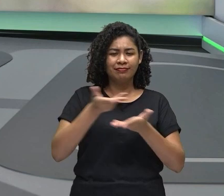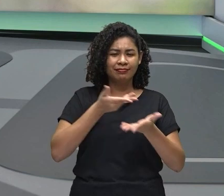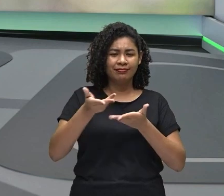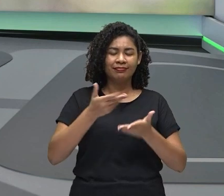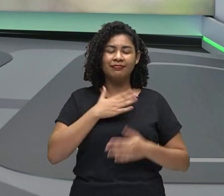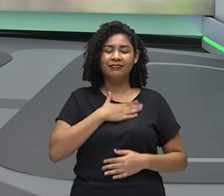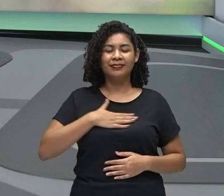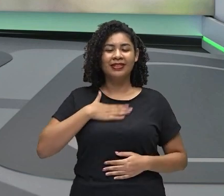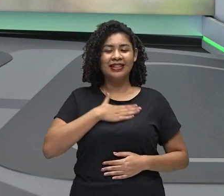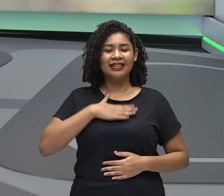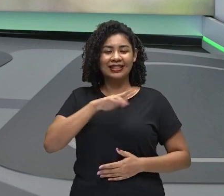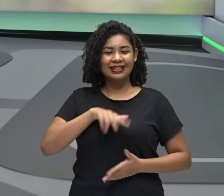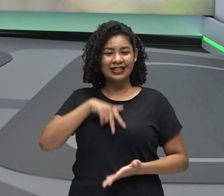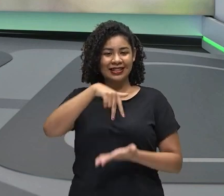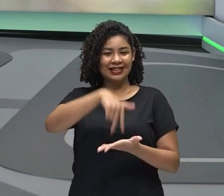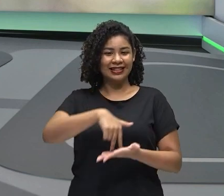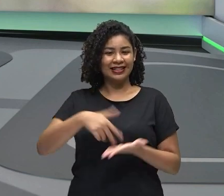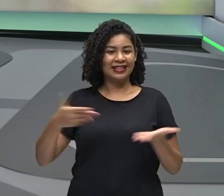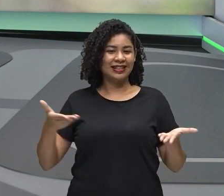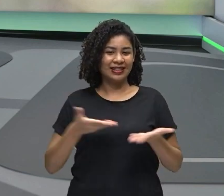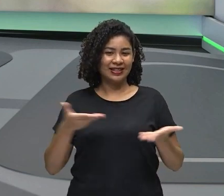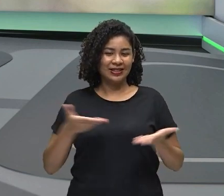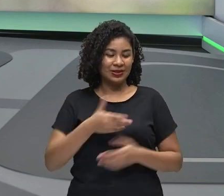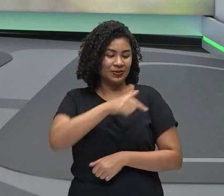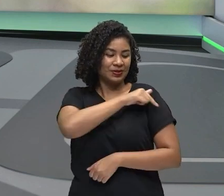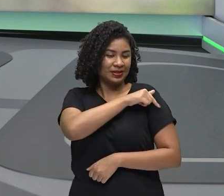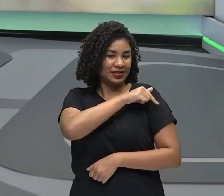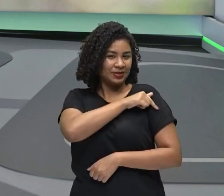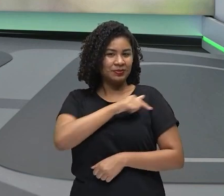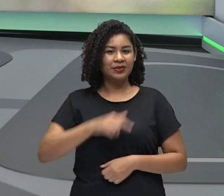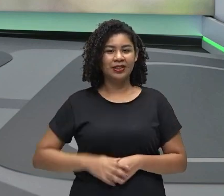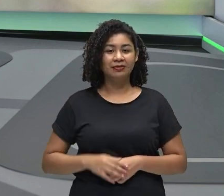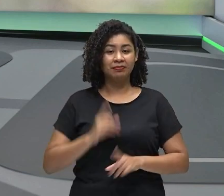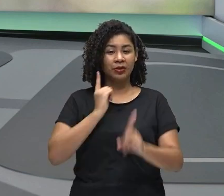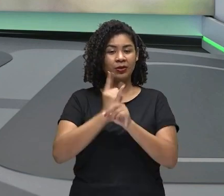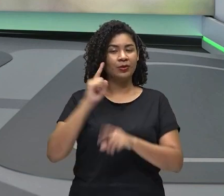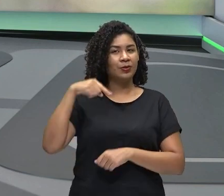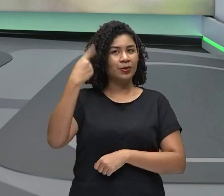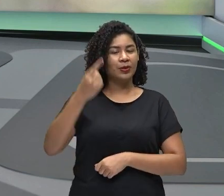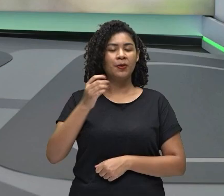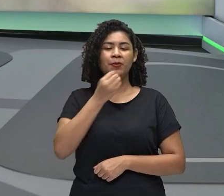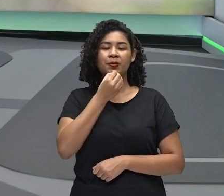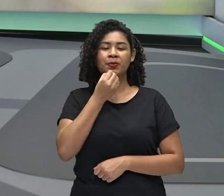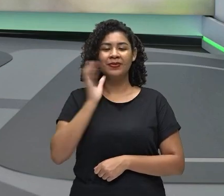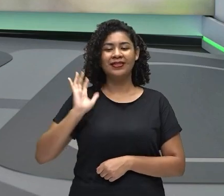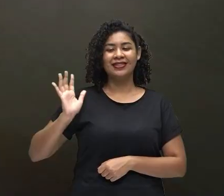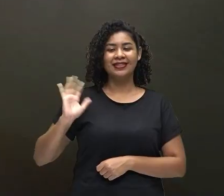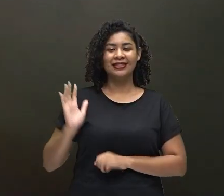grande prazer estar aqui ministrando aula para o 7º ano e a gente se vê numa próxima oportunidade.